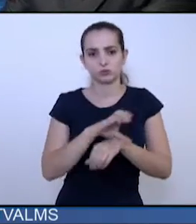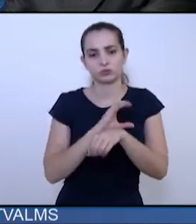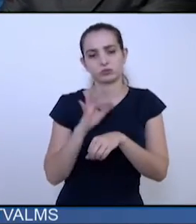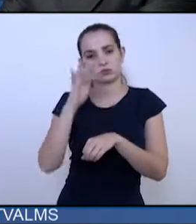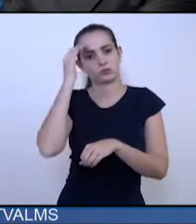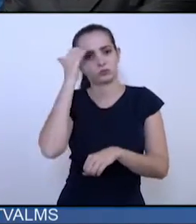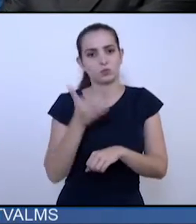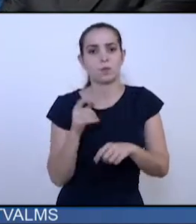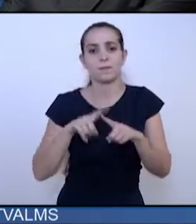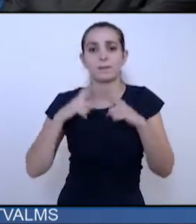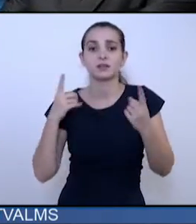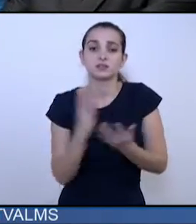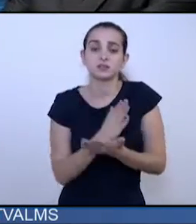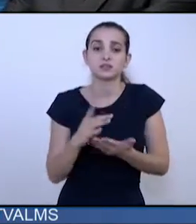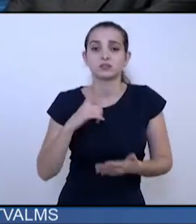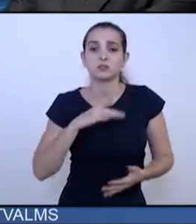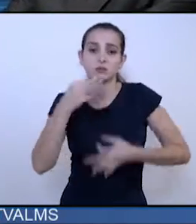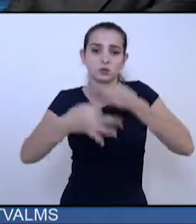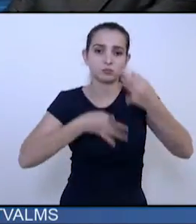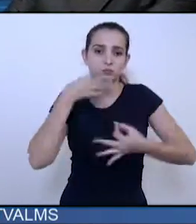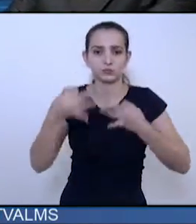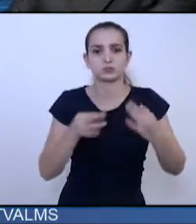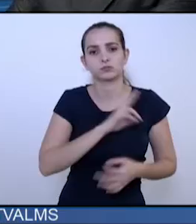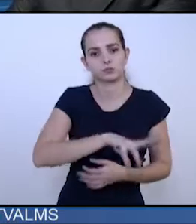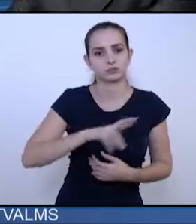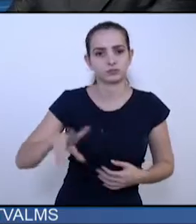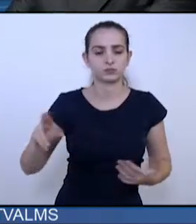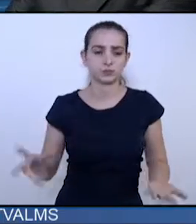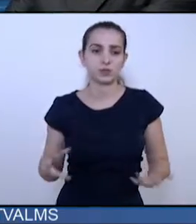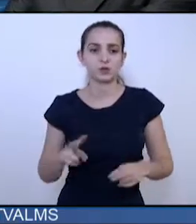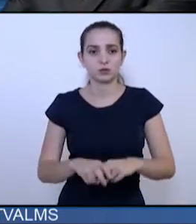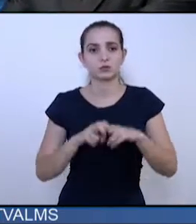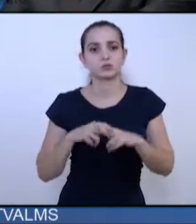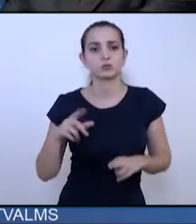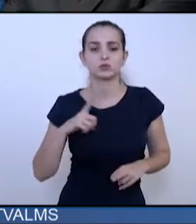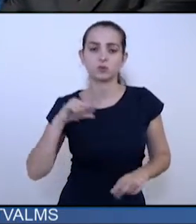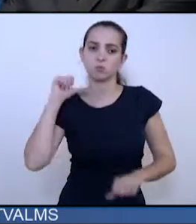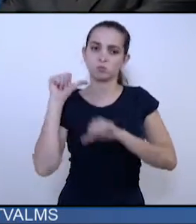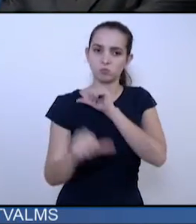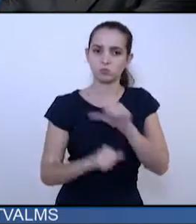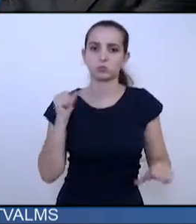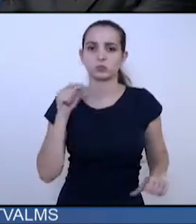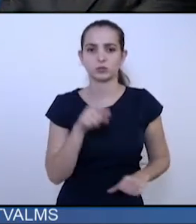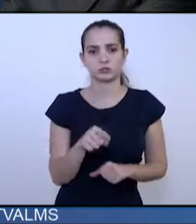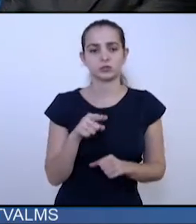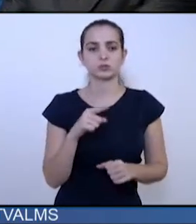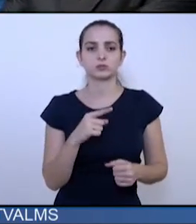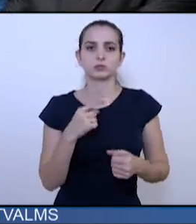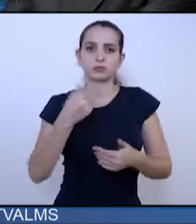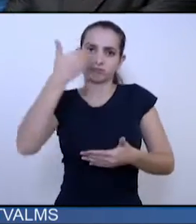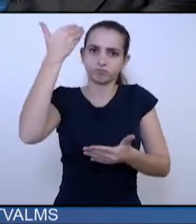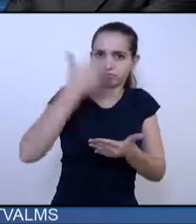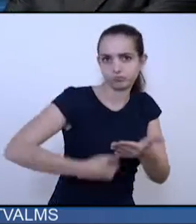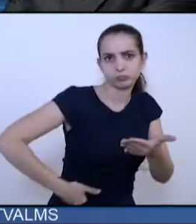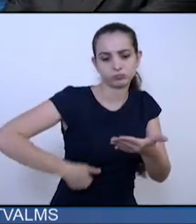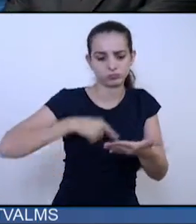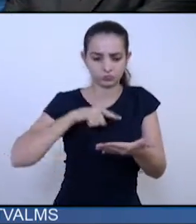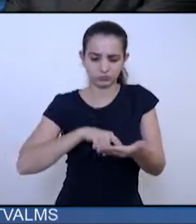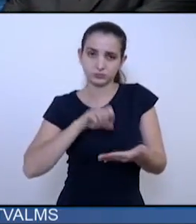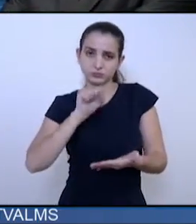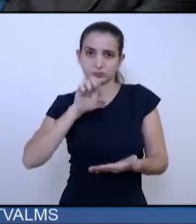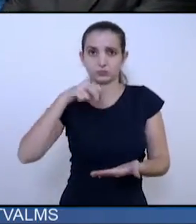tem um entendimento, né? E, entre aspas, reformula aquela sentença e, a partir daí,